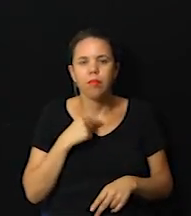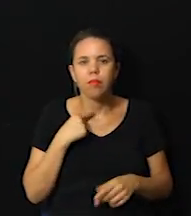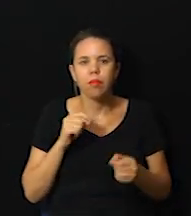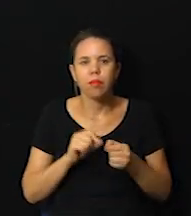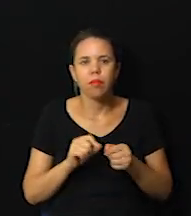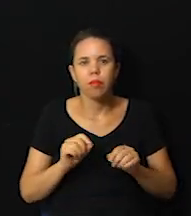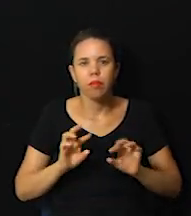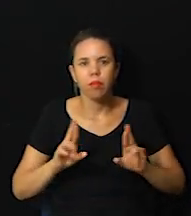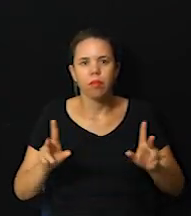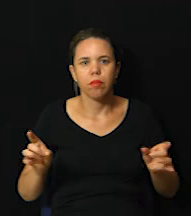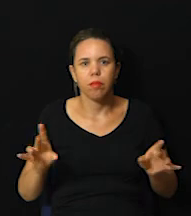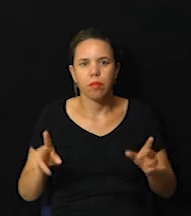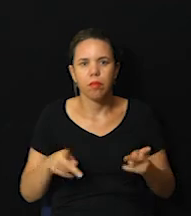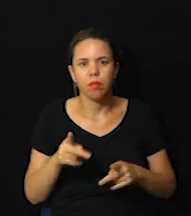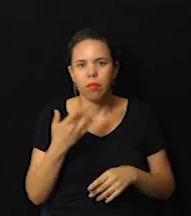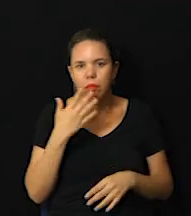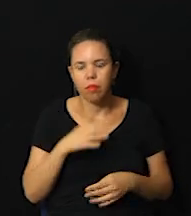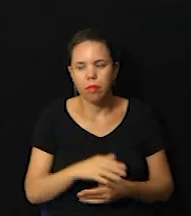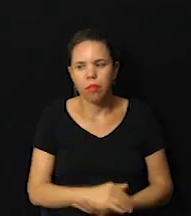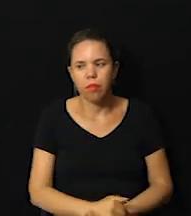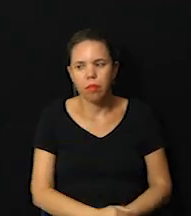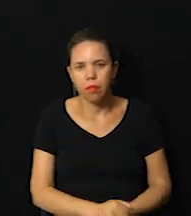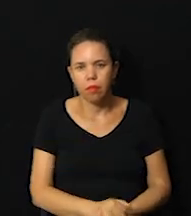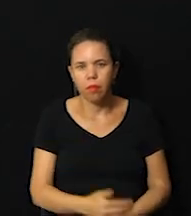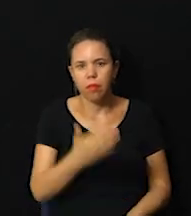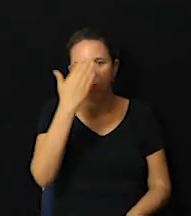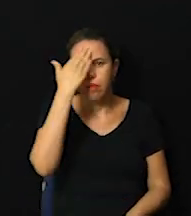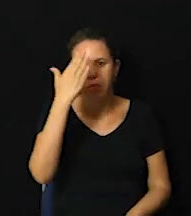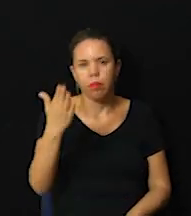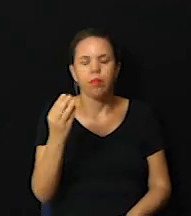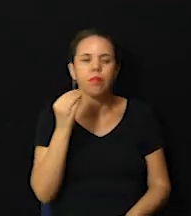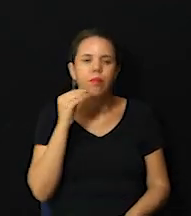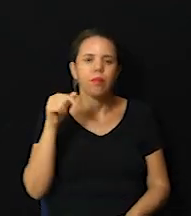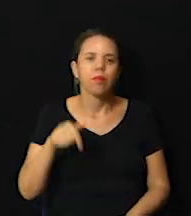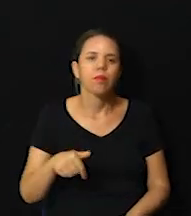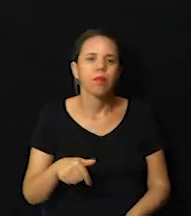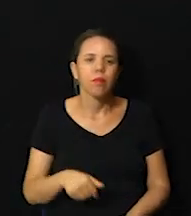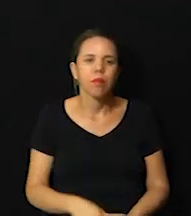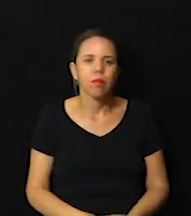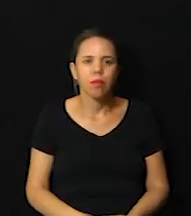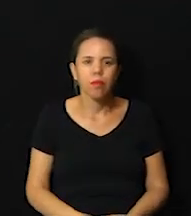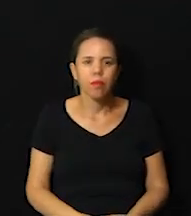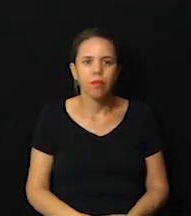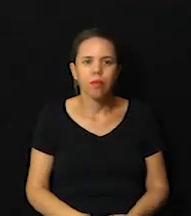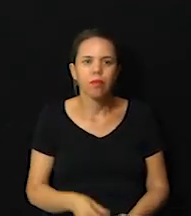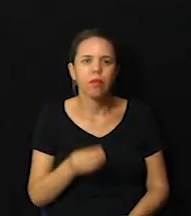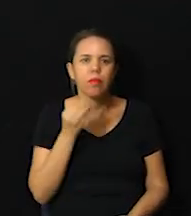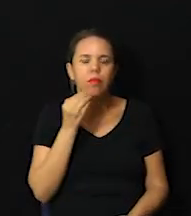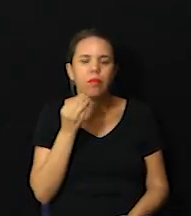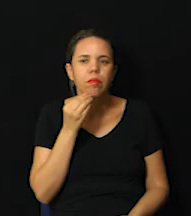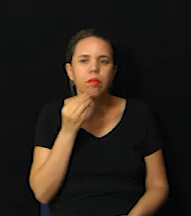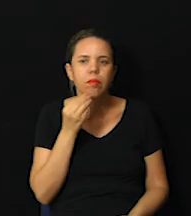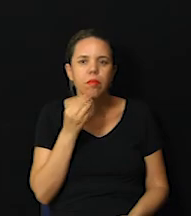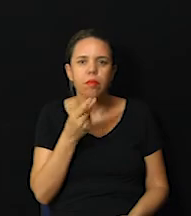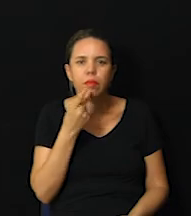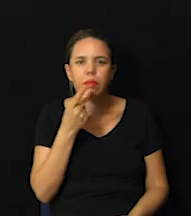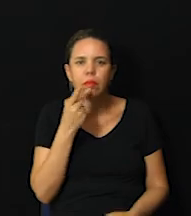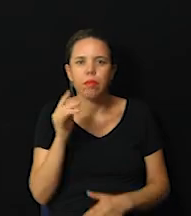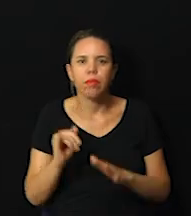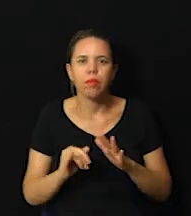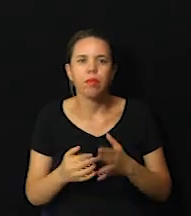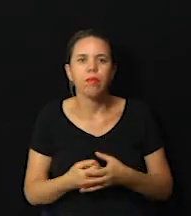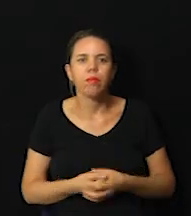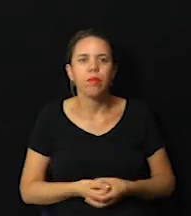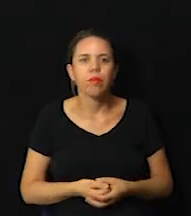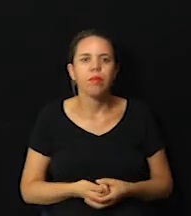fazer a diferença na vida das crianças. Obrigada por esse espaço também que vocês deram e a oportunidade de a gente falar um pouquinho da nossa